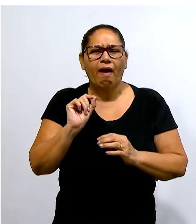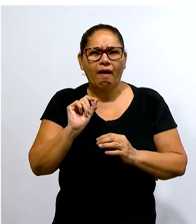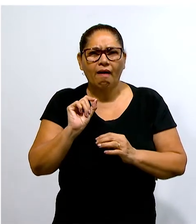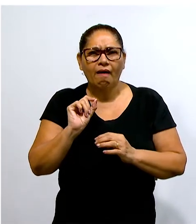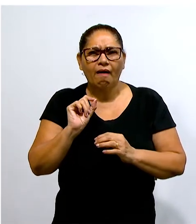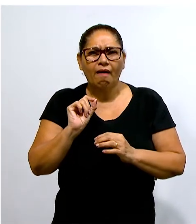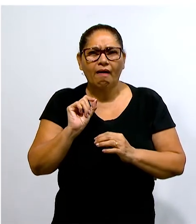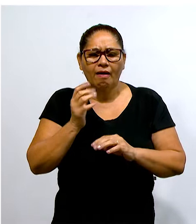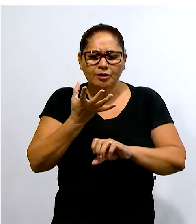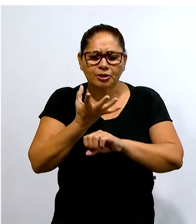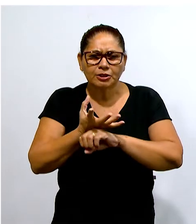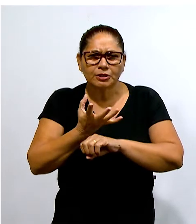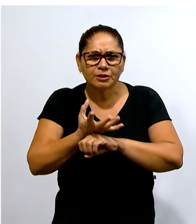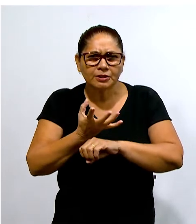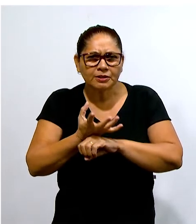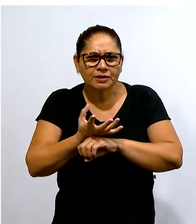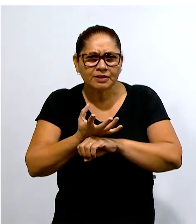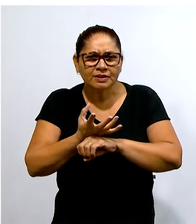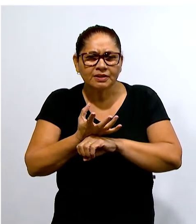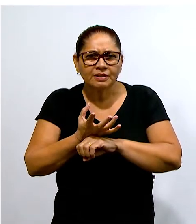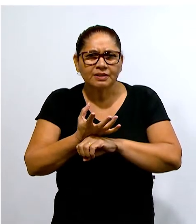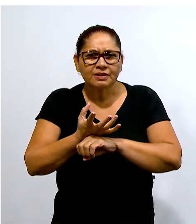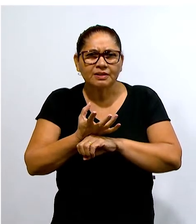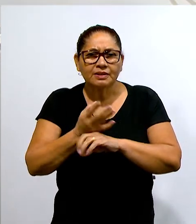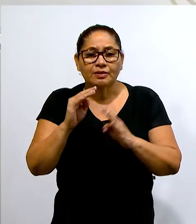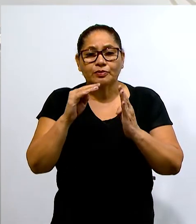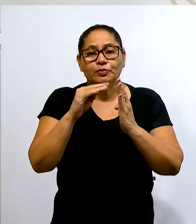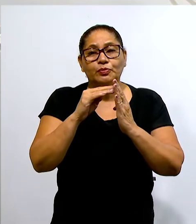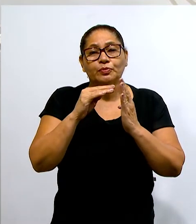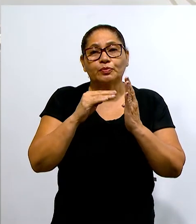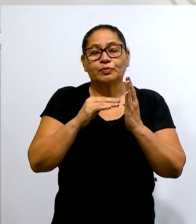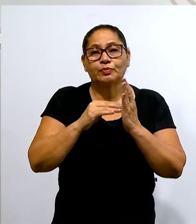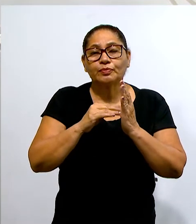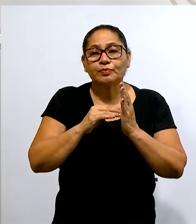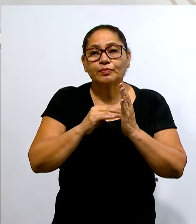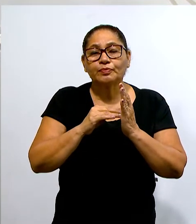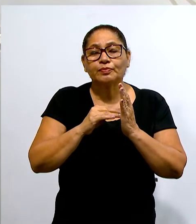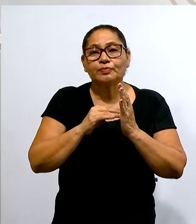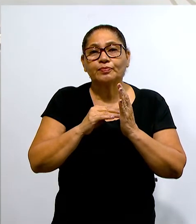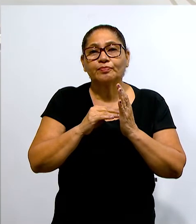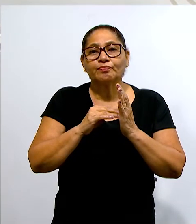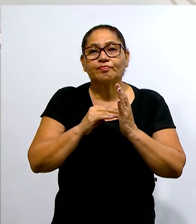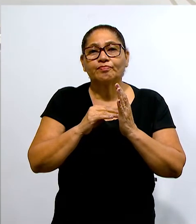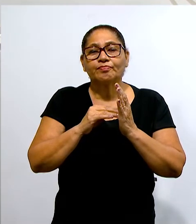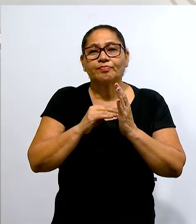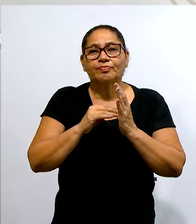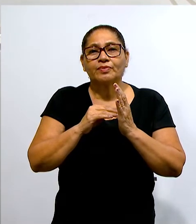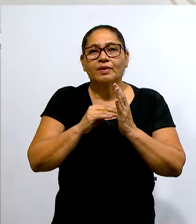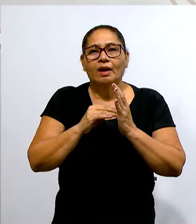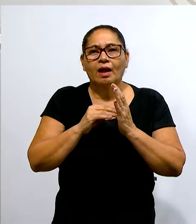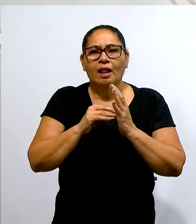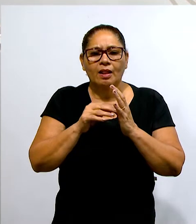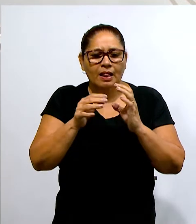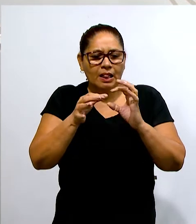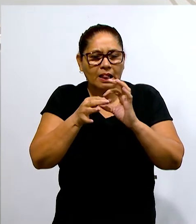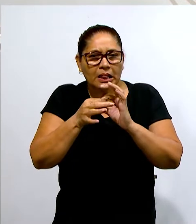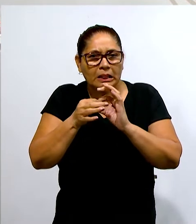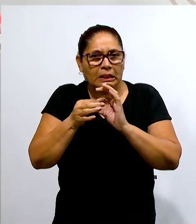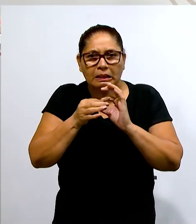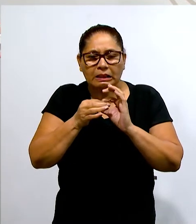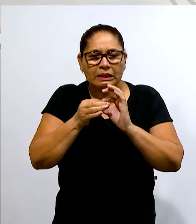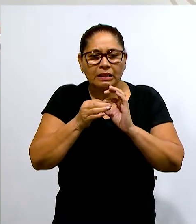conteúdos disciplinares, eles são conteúdos, eles não estão presos a uma caixa, eles